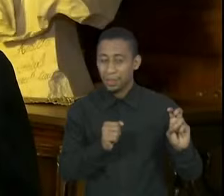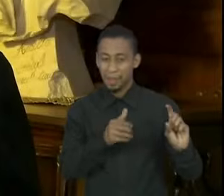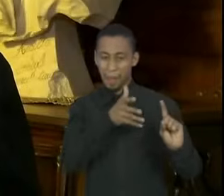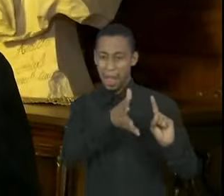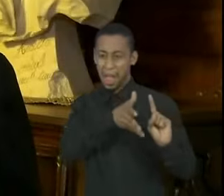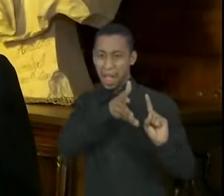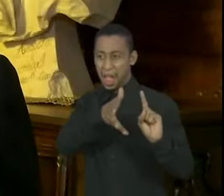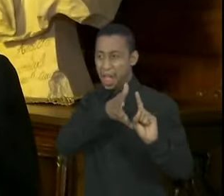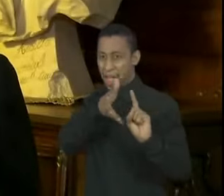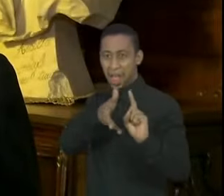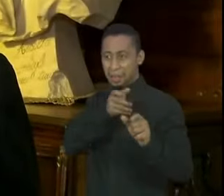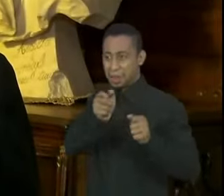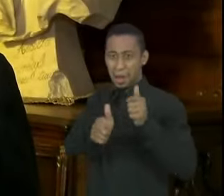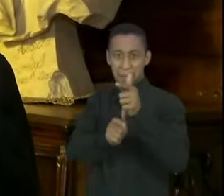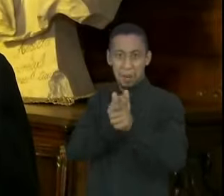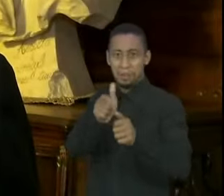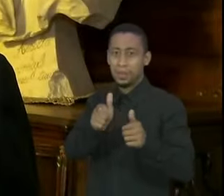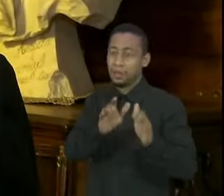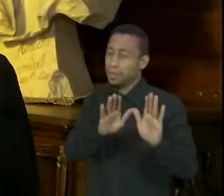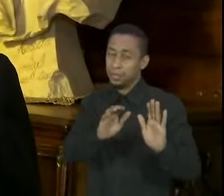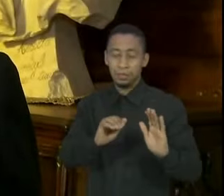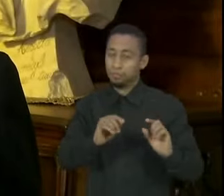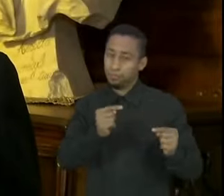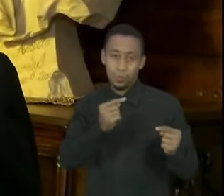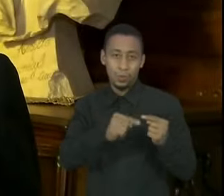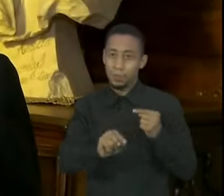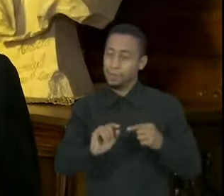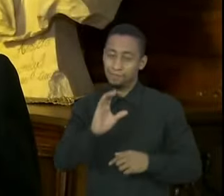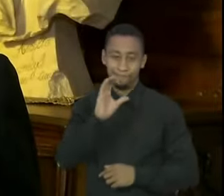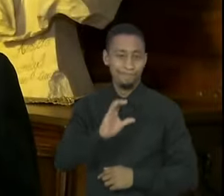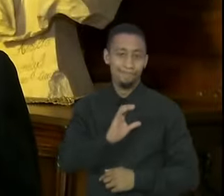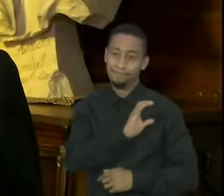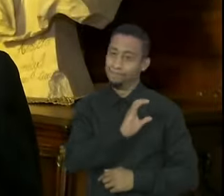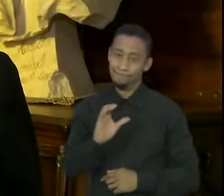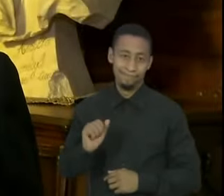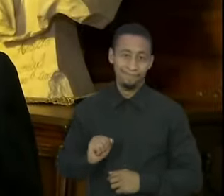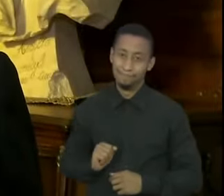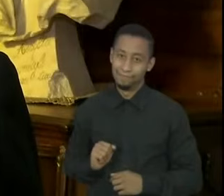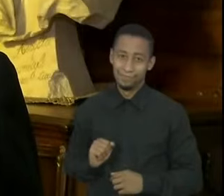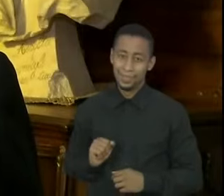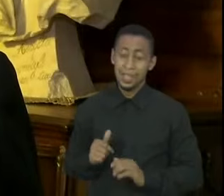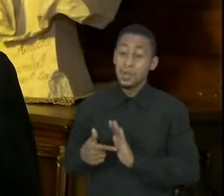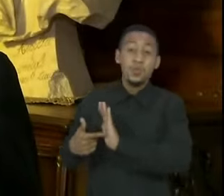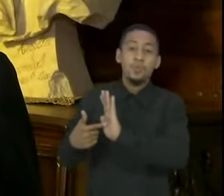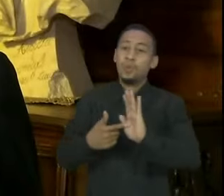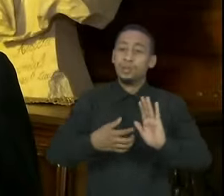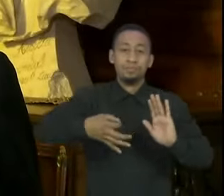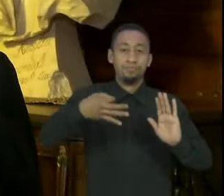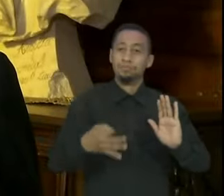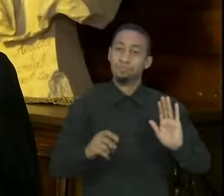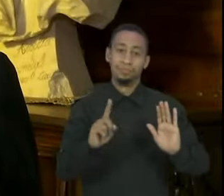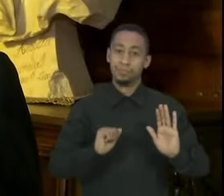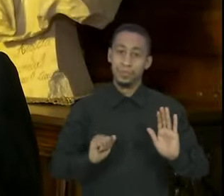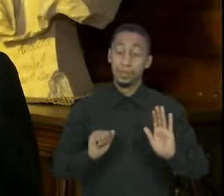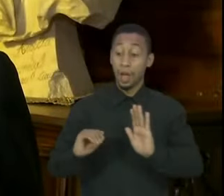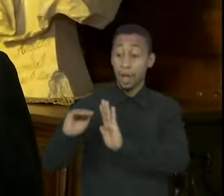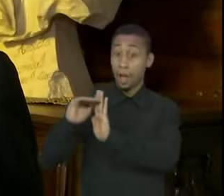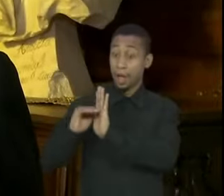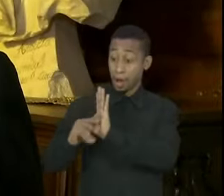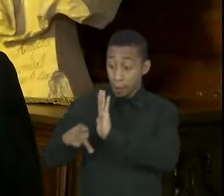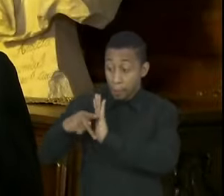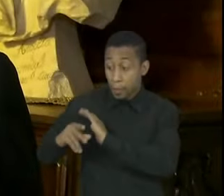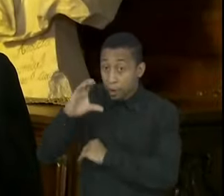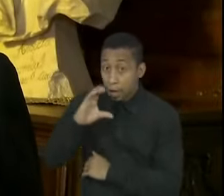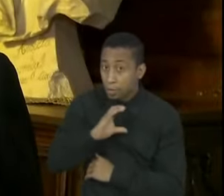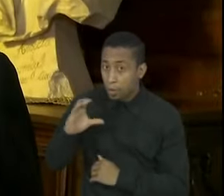manifesta pouca sensibilidade pouco a polidez eu acho que não se espera isso de mal autoridade que ele